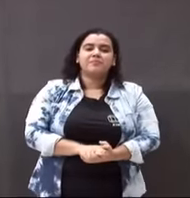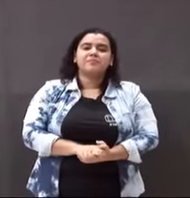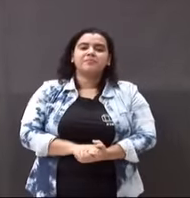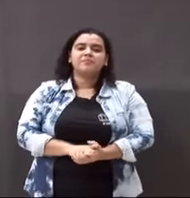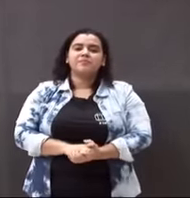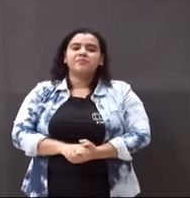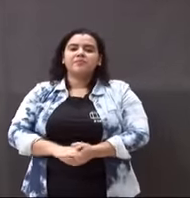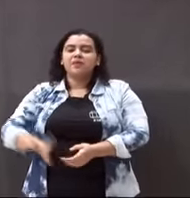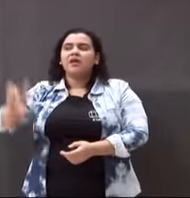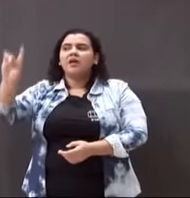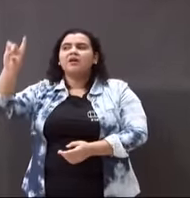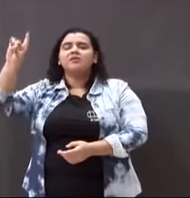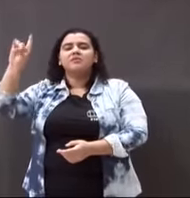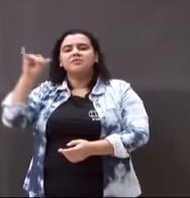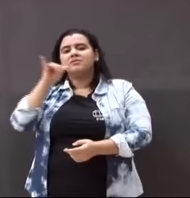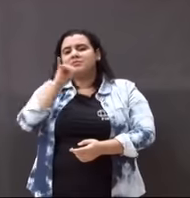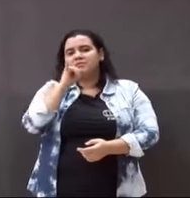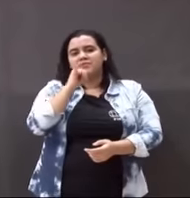Deus mandou te